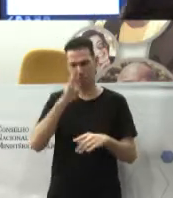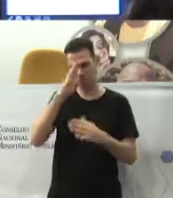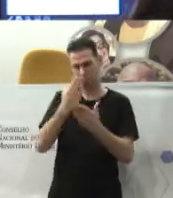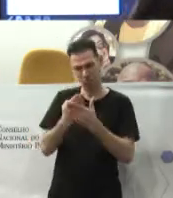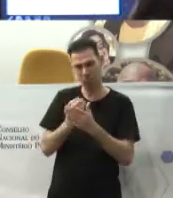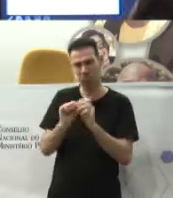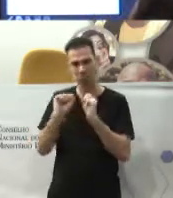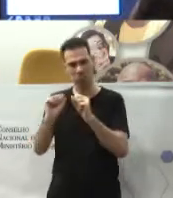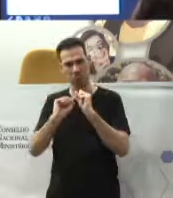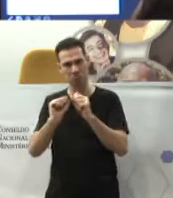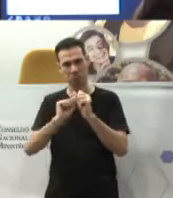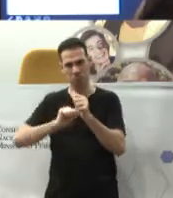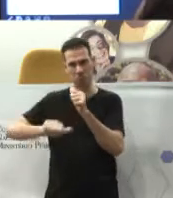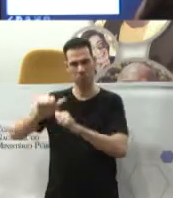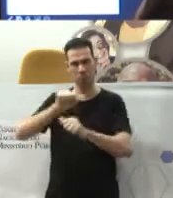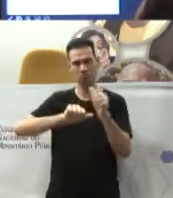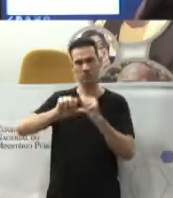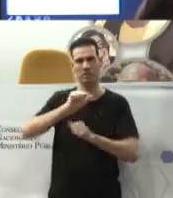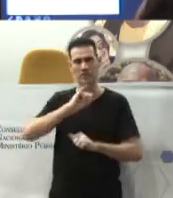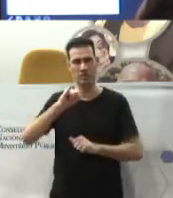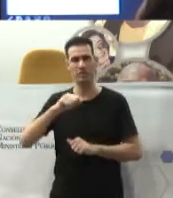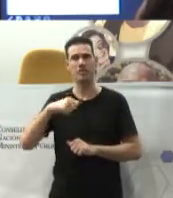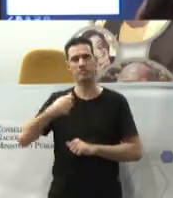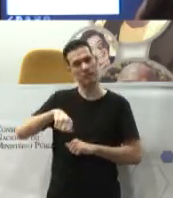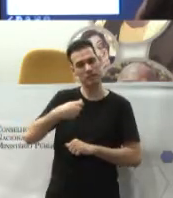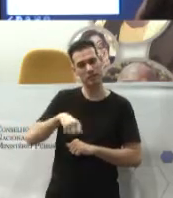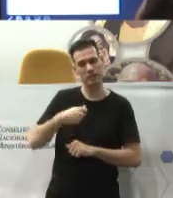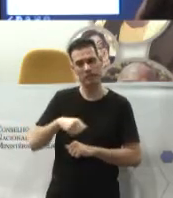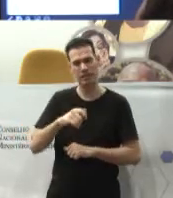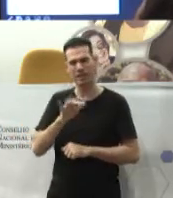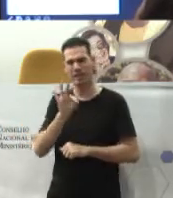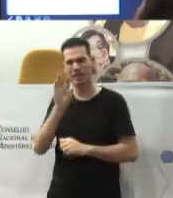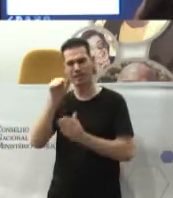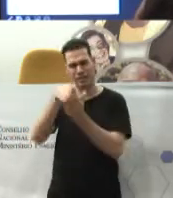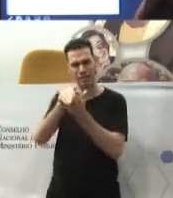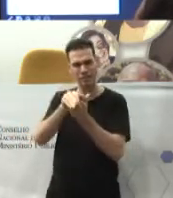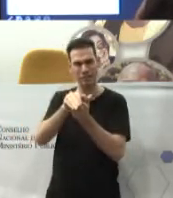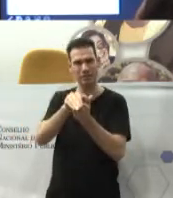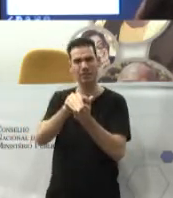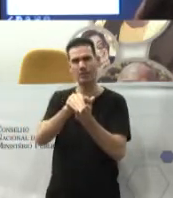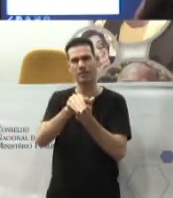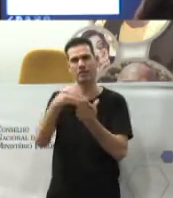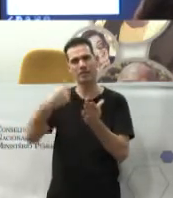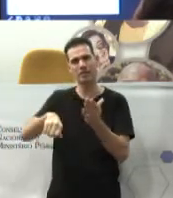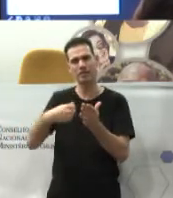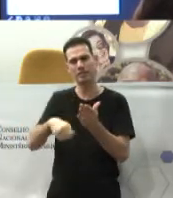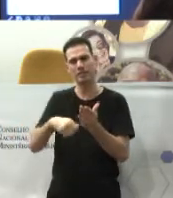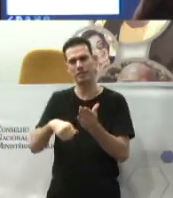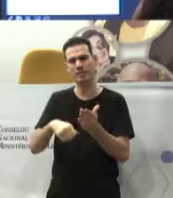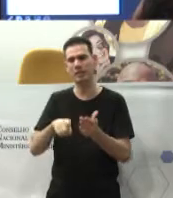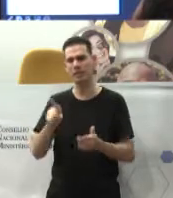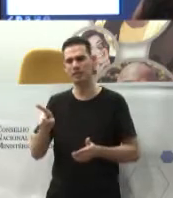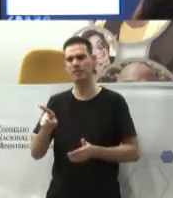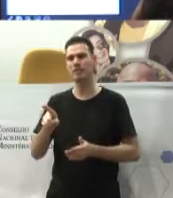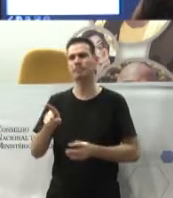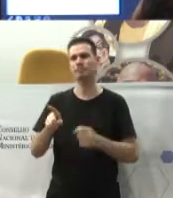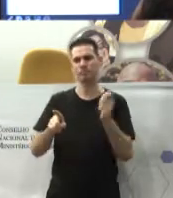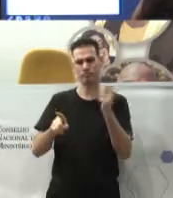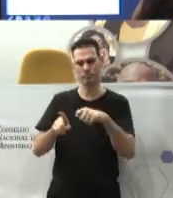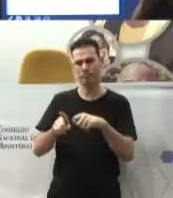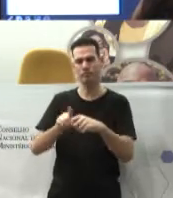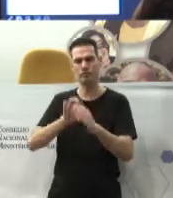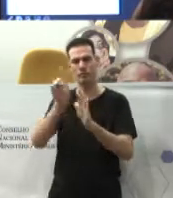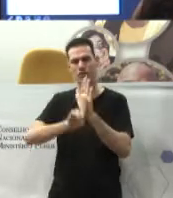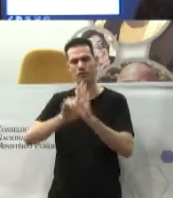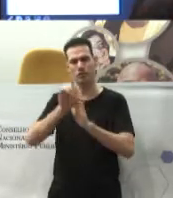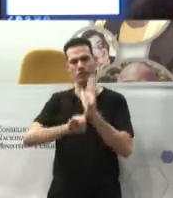ser modificadas e, se for necessário litigar até o final, fazer com que esse caso vire um precedente favorável aos